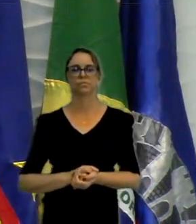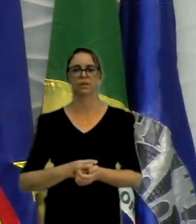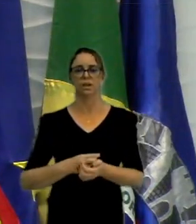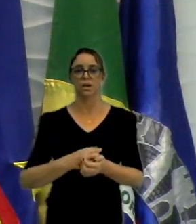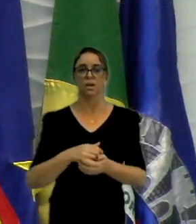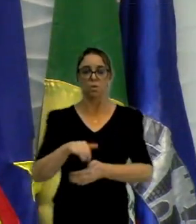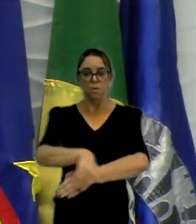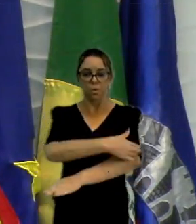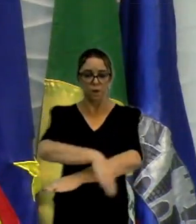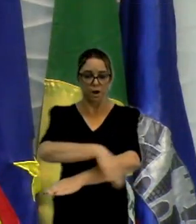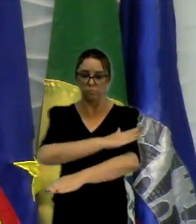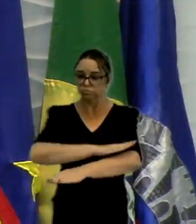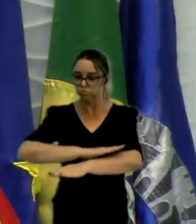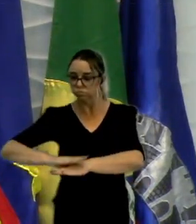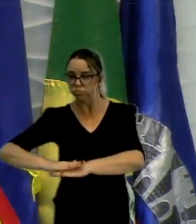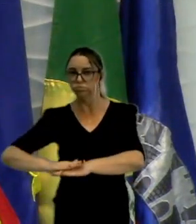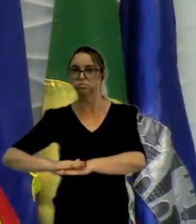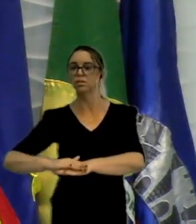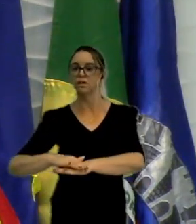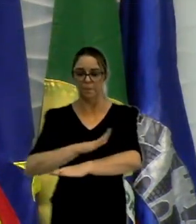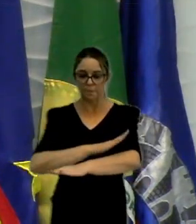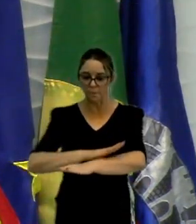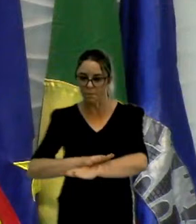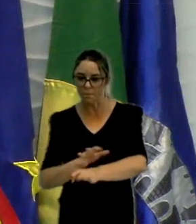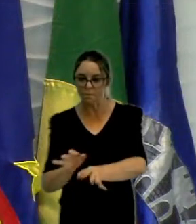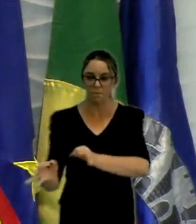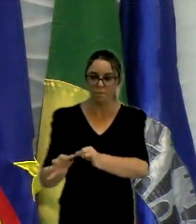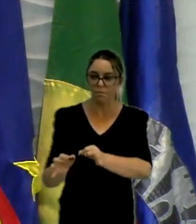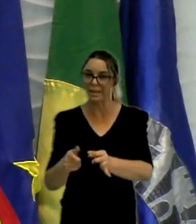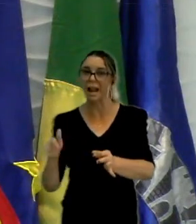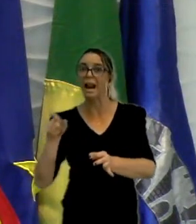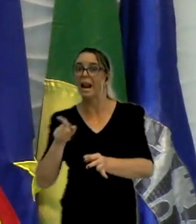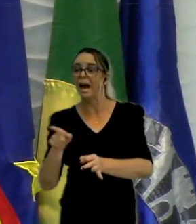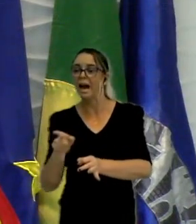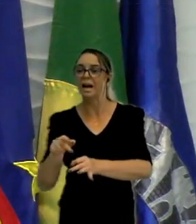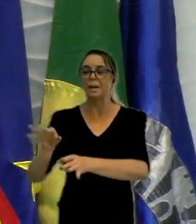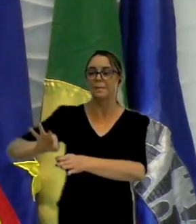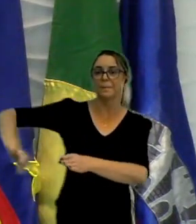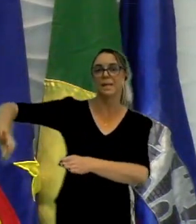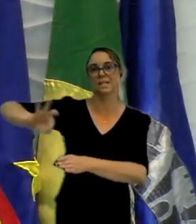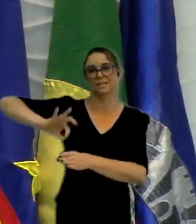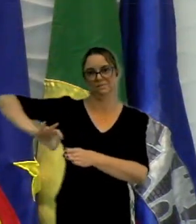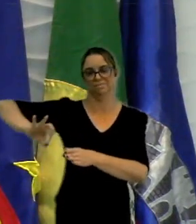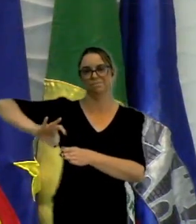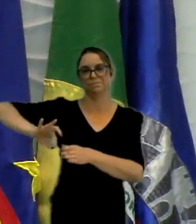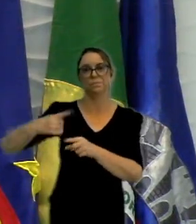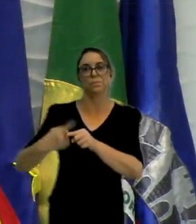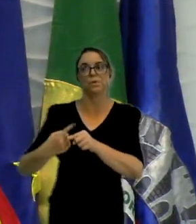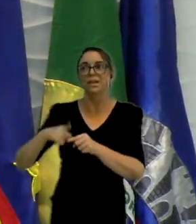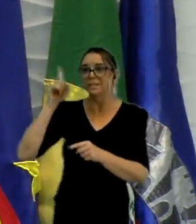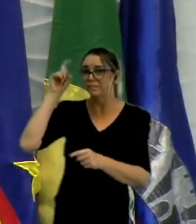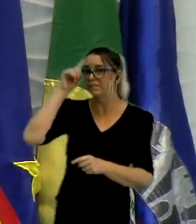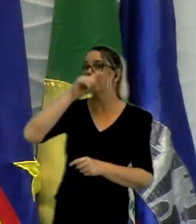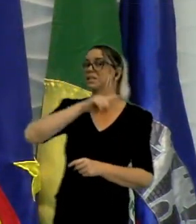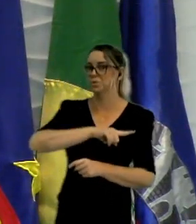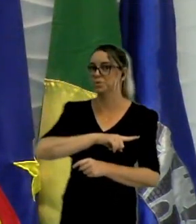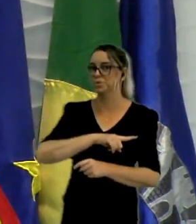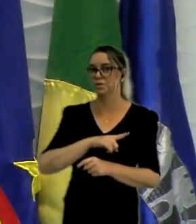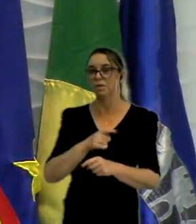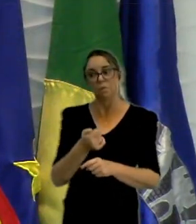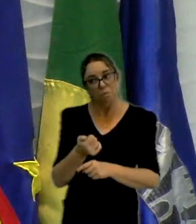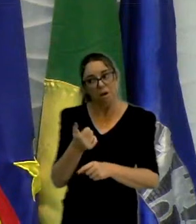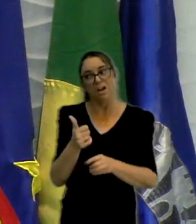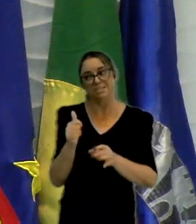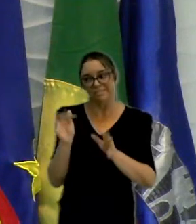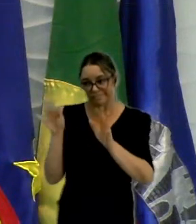calçamento lá da Vila do Espírito Santo, que teve muita dificuldade e realmente era para ter terminado.